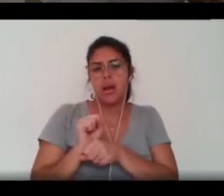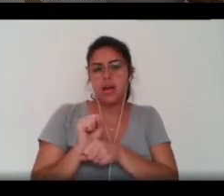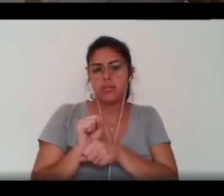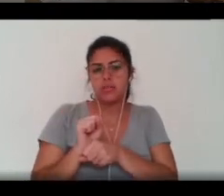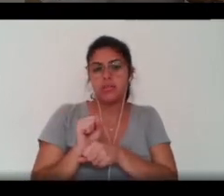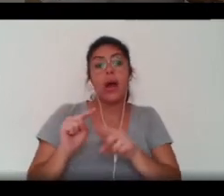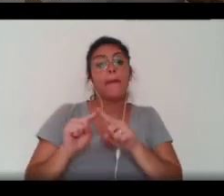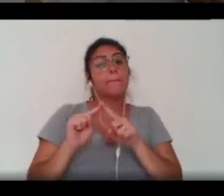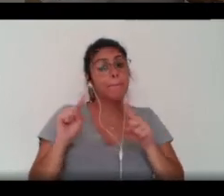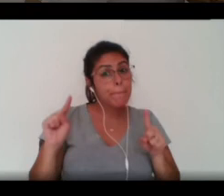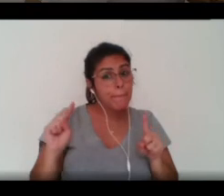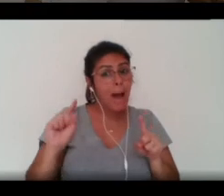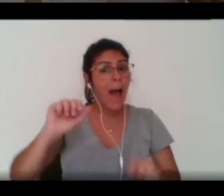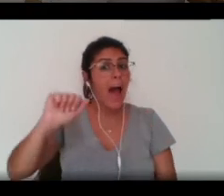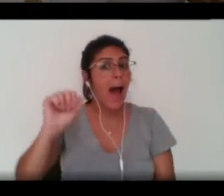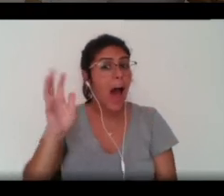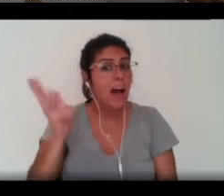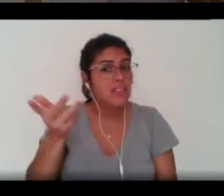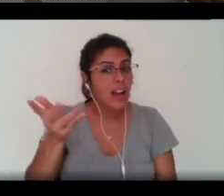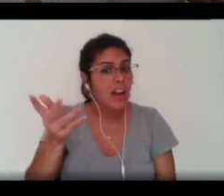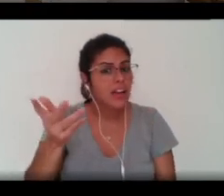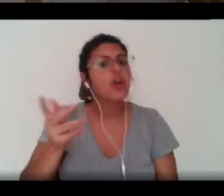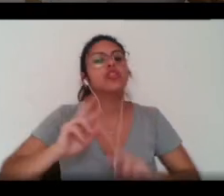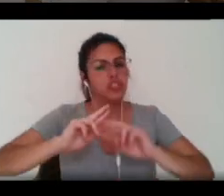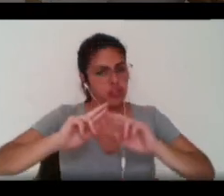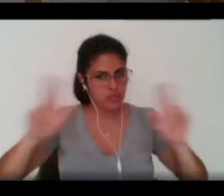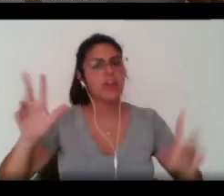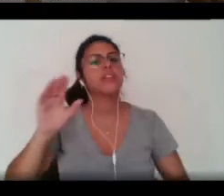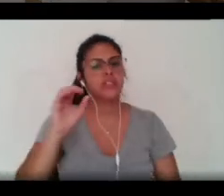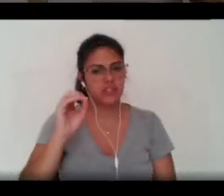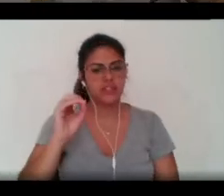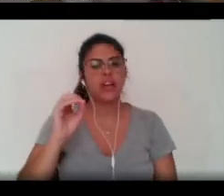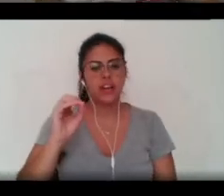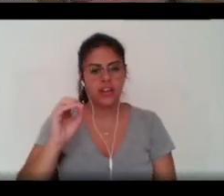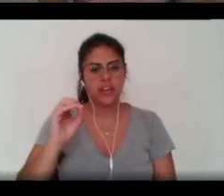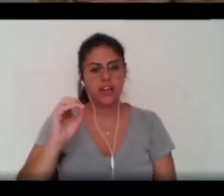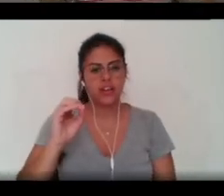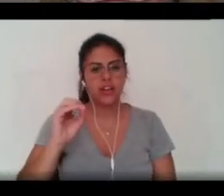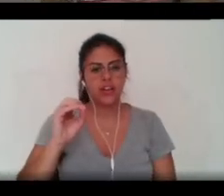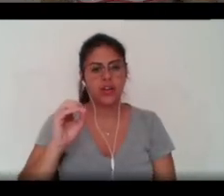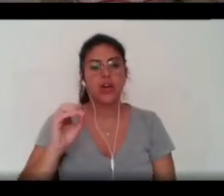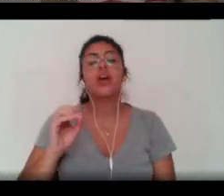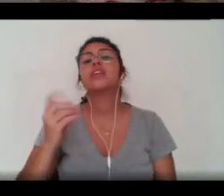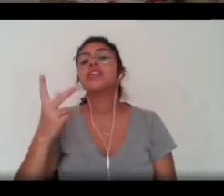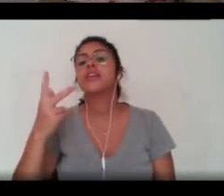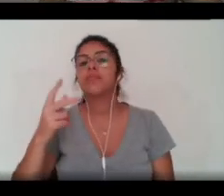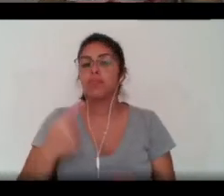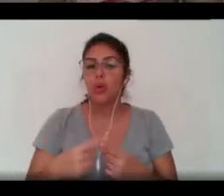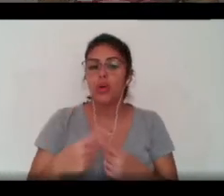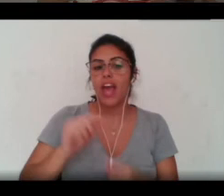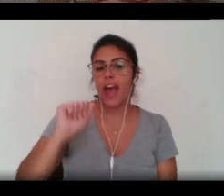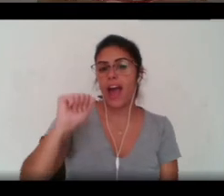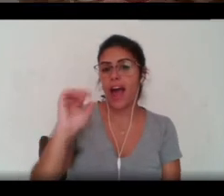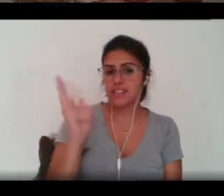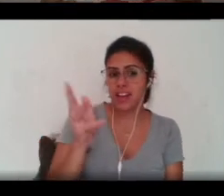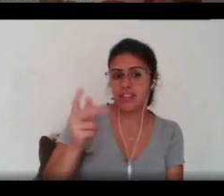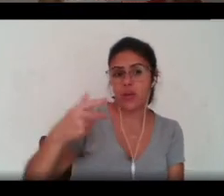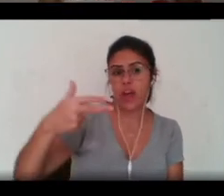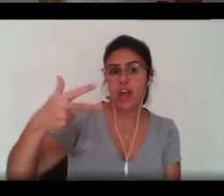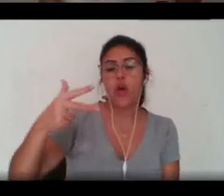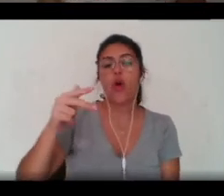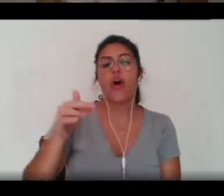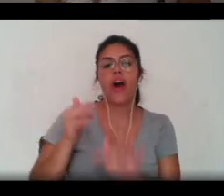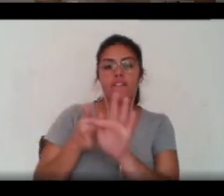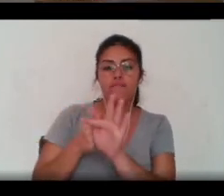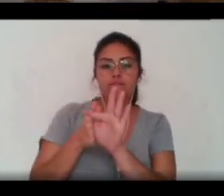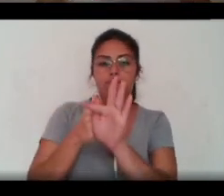de 0, igual a força dividido pela massa da caixa. A força que eu aplico. Então, essa situação,